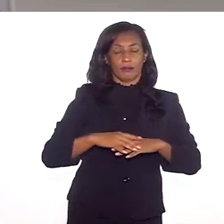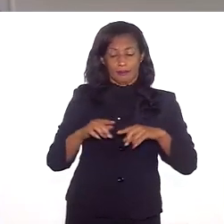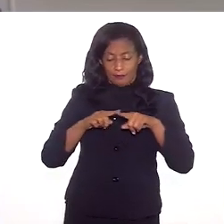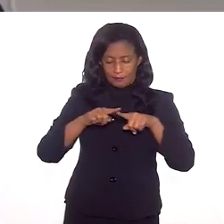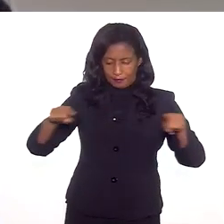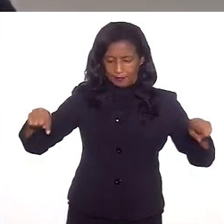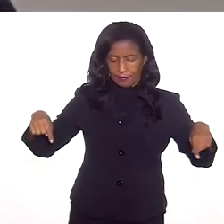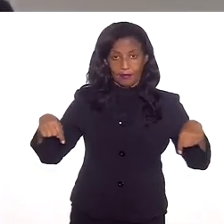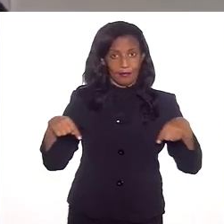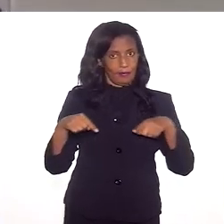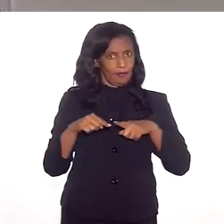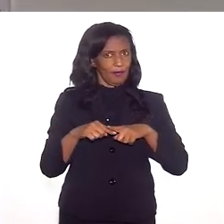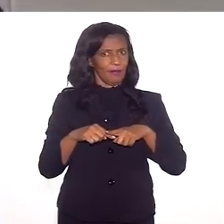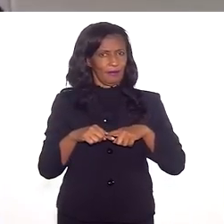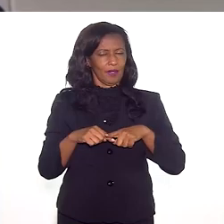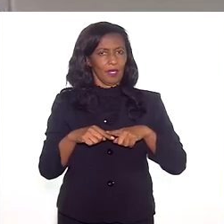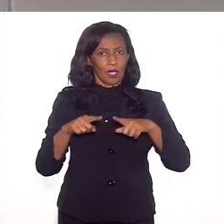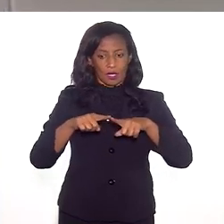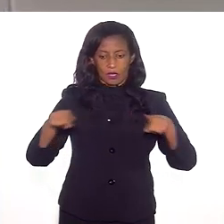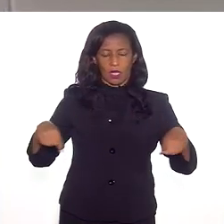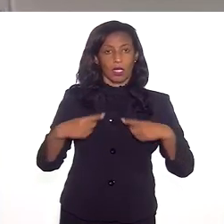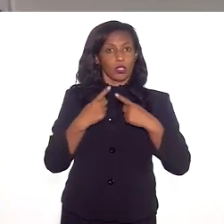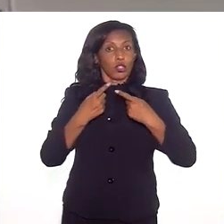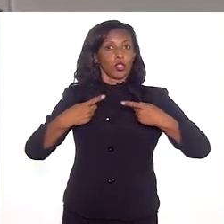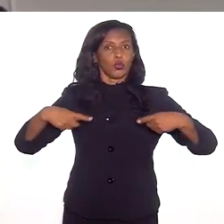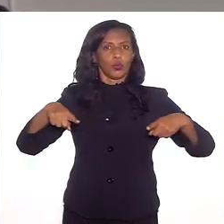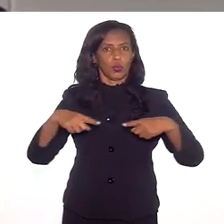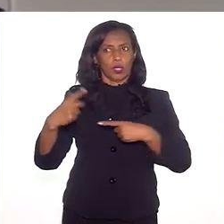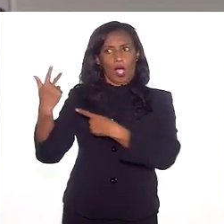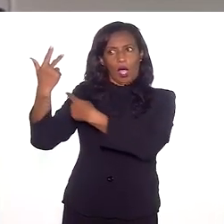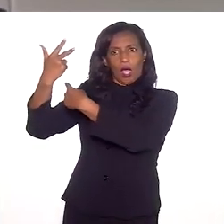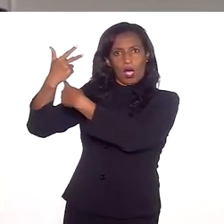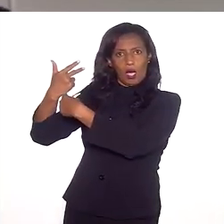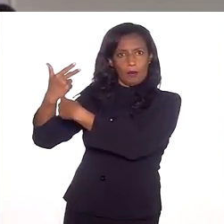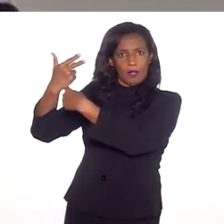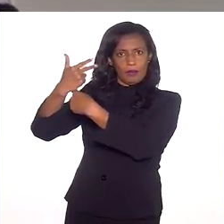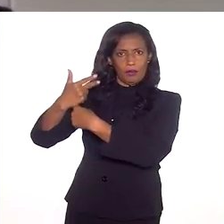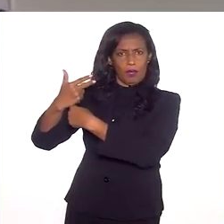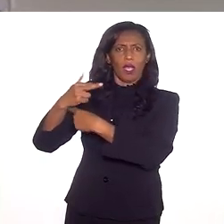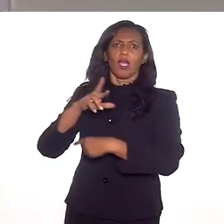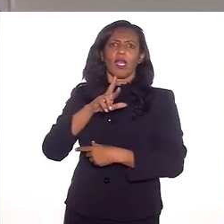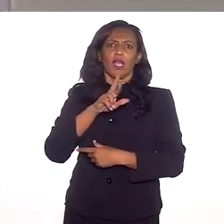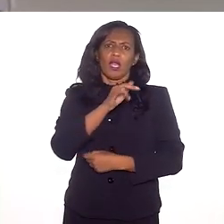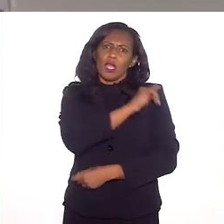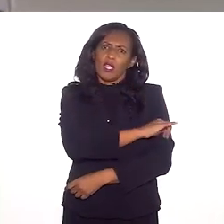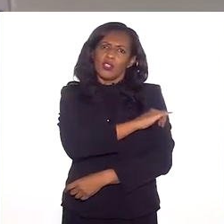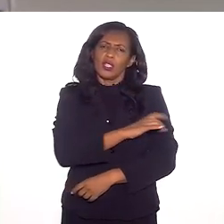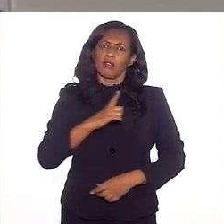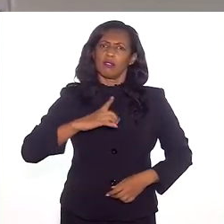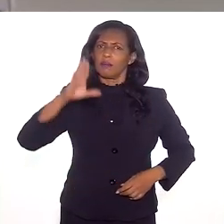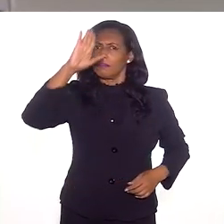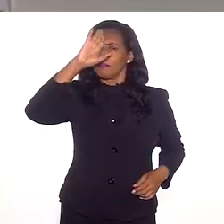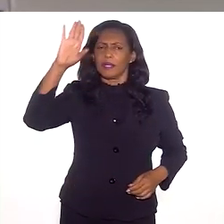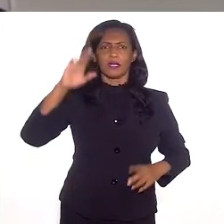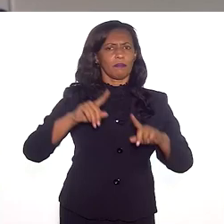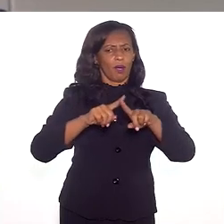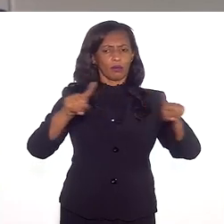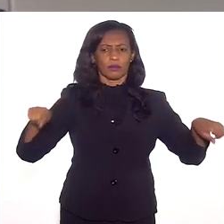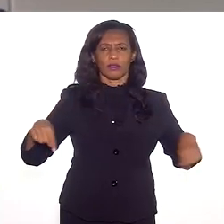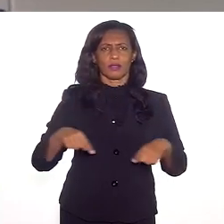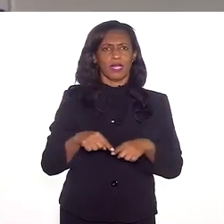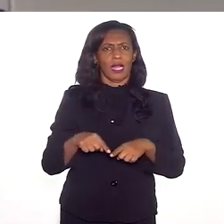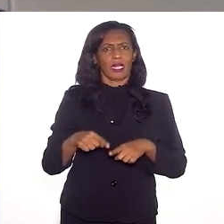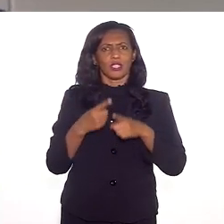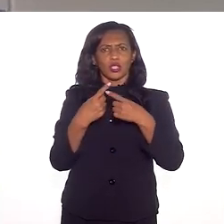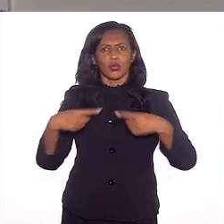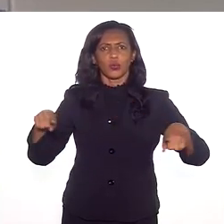A sala ela já é uma sala de música de câmara. Eu queria até ressaltar, né, o Rio de Janeiro tem a principal sala